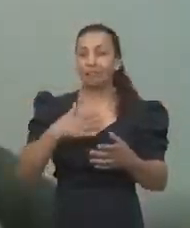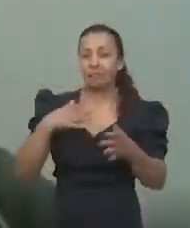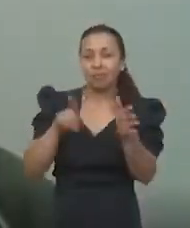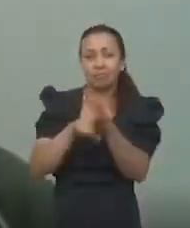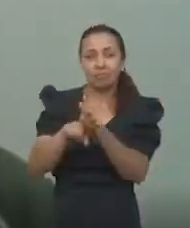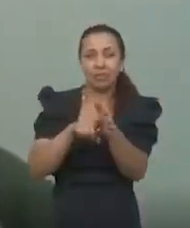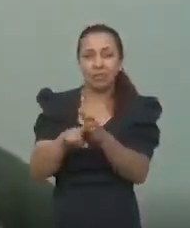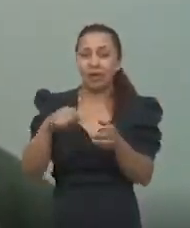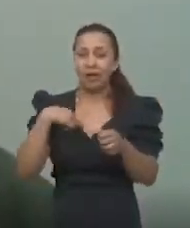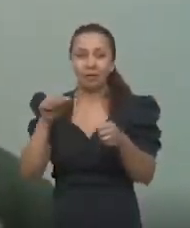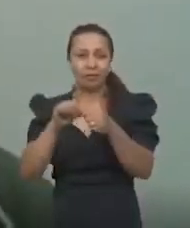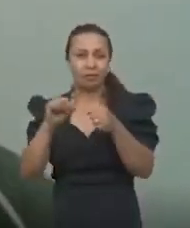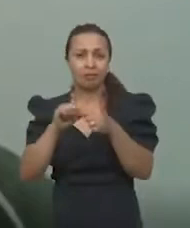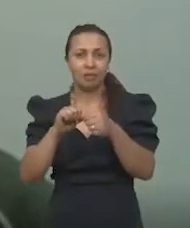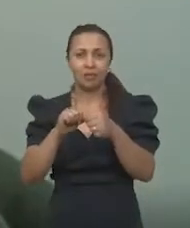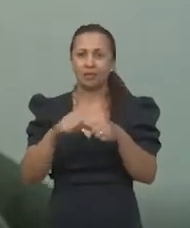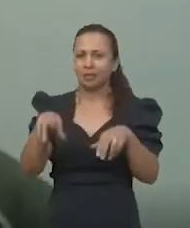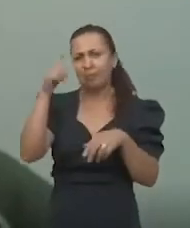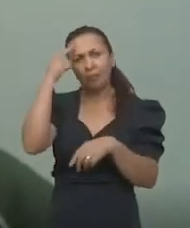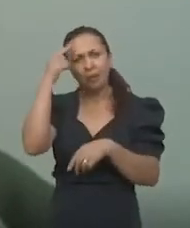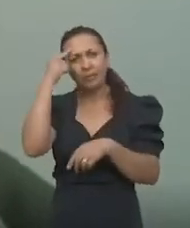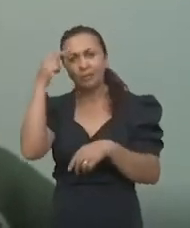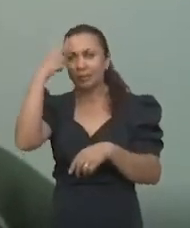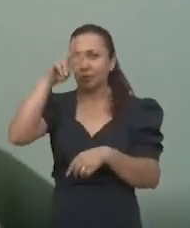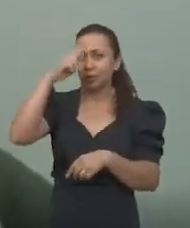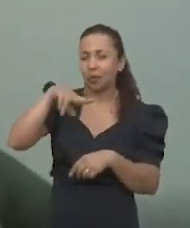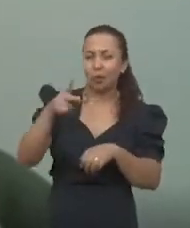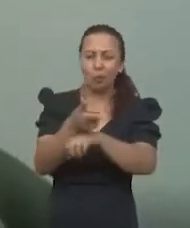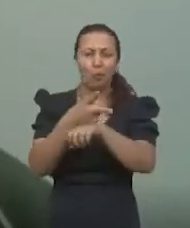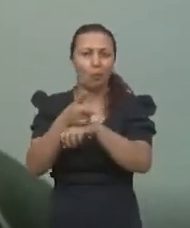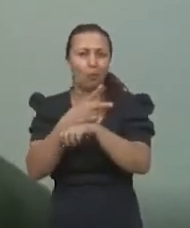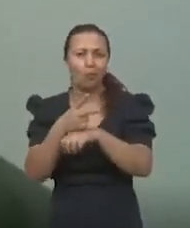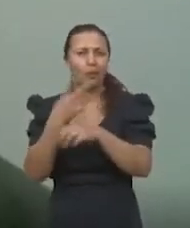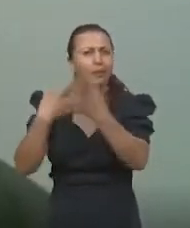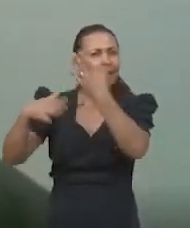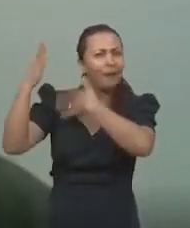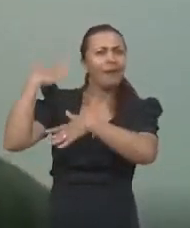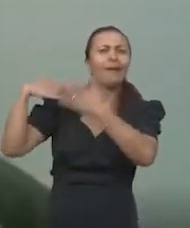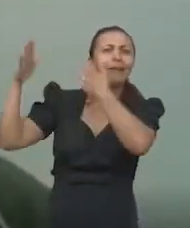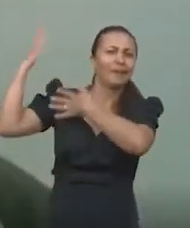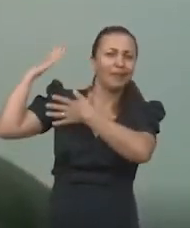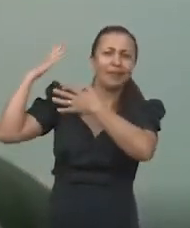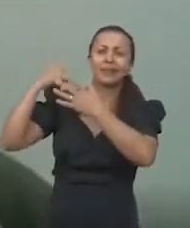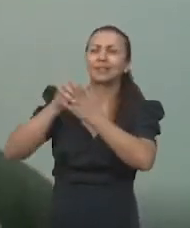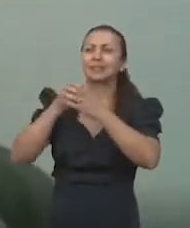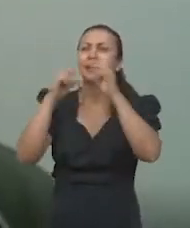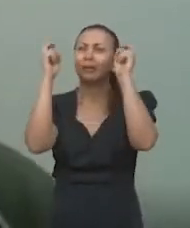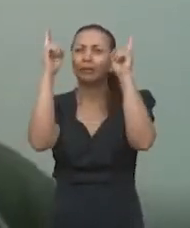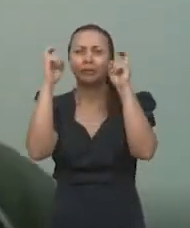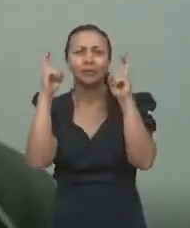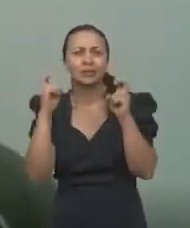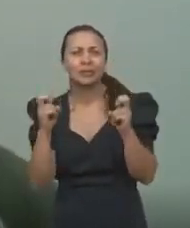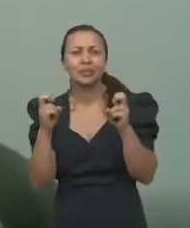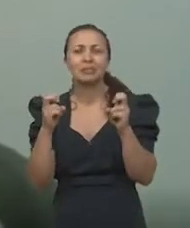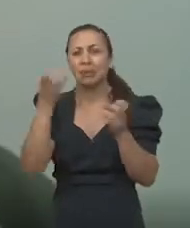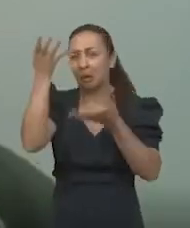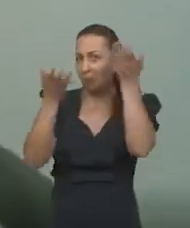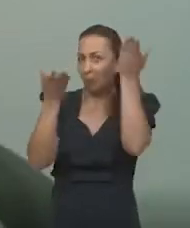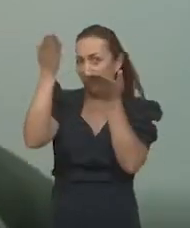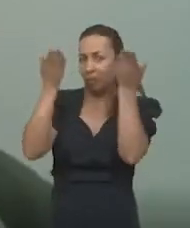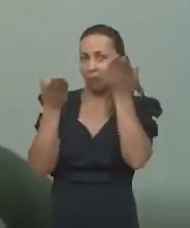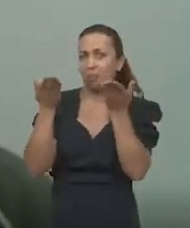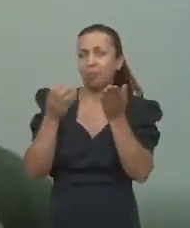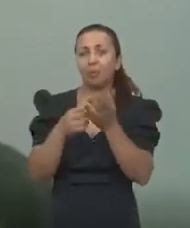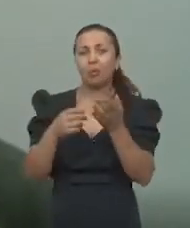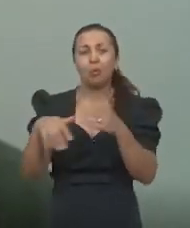Ao longo da minha pesquisa, eu faço essa reflexão histórica, né? Eu busco lá os conceitos puramente econômicos,